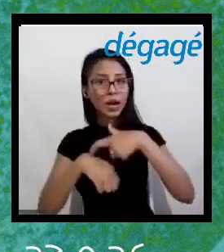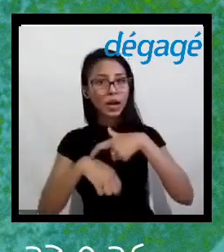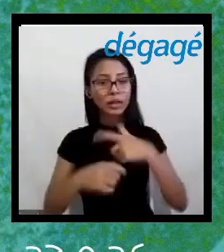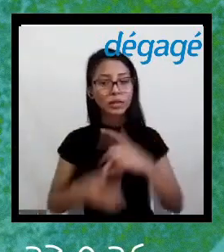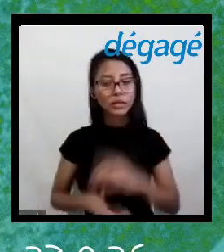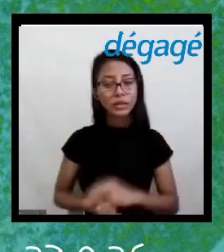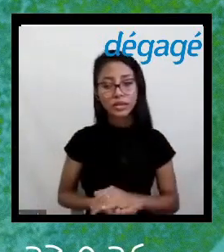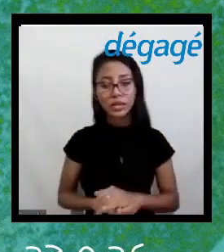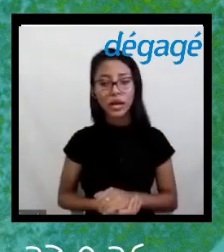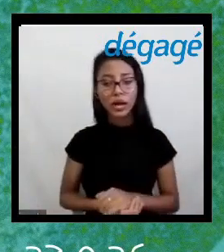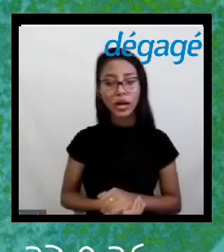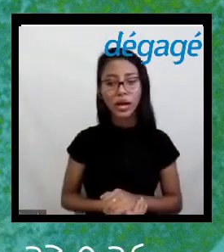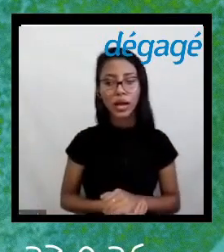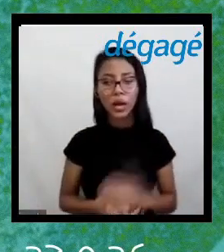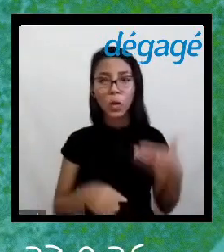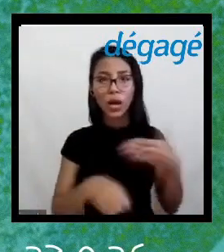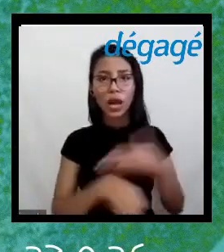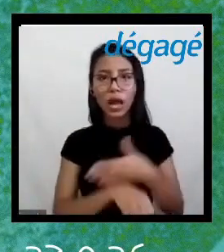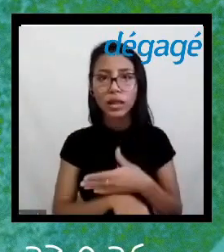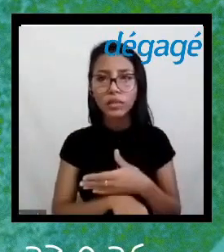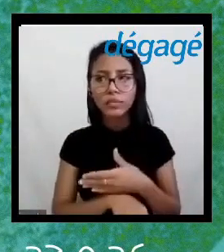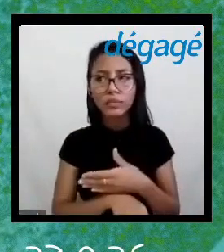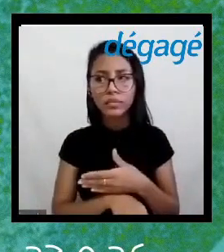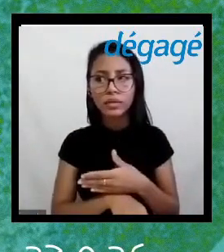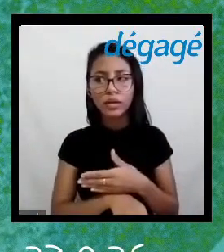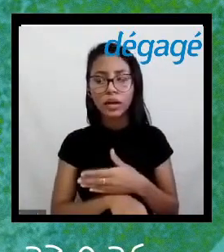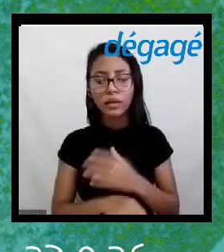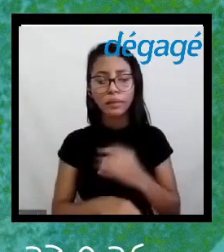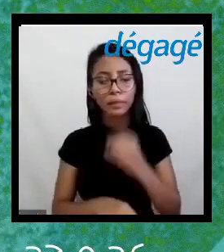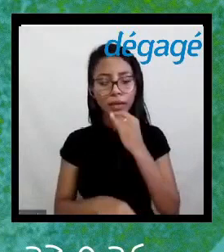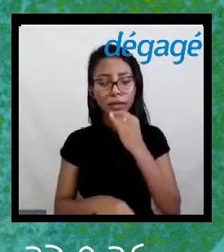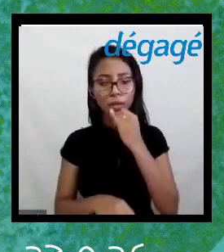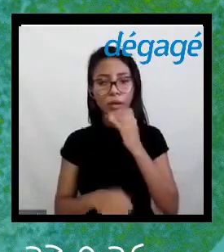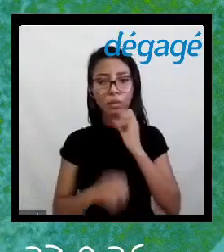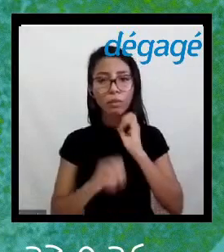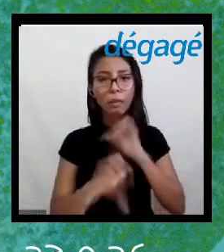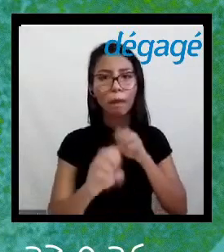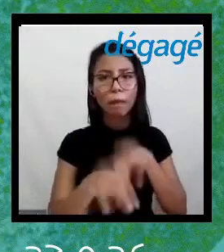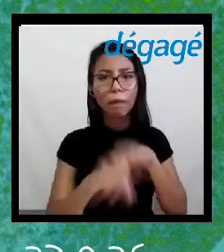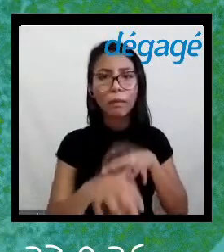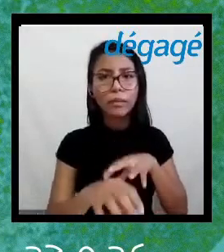que horas eu entro? Meu Deus, eu entrei demais. Quer dizer, como se fosse assim,